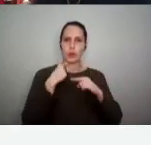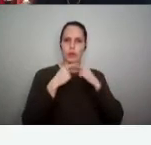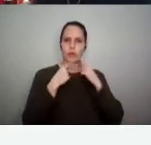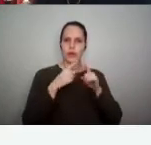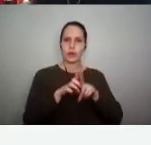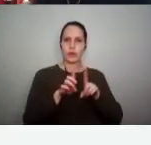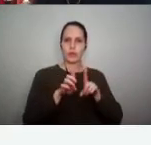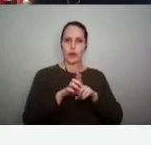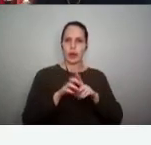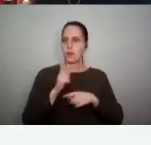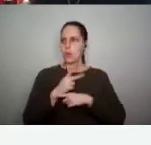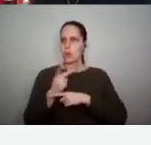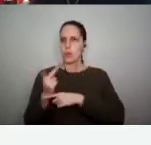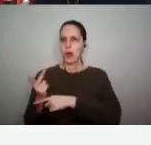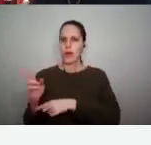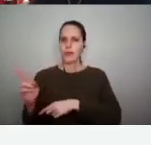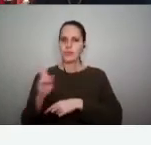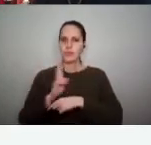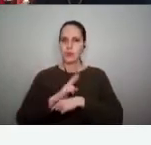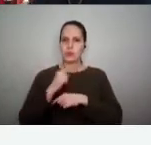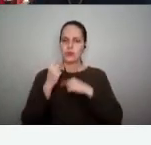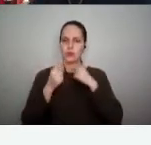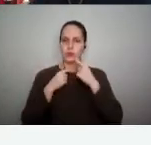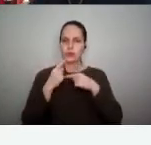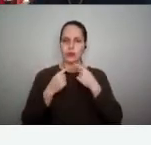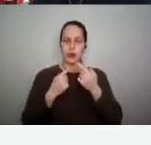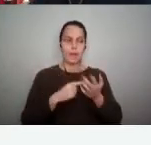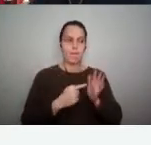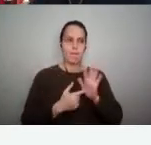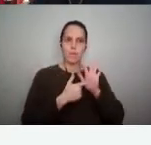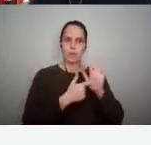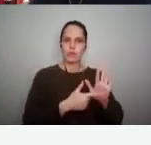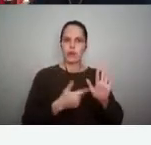dúvidas, se mostrar como um investigador da sua própria prática.